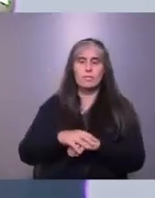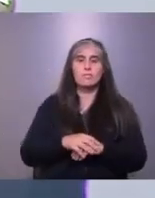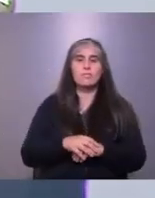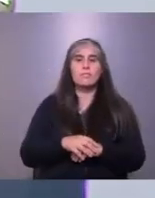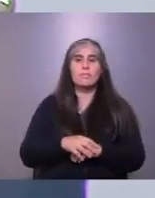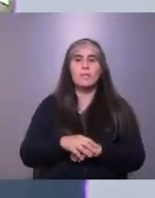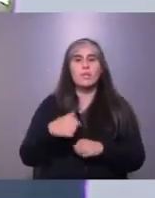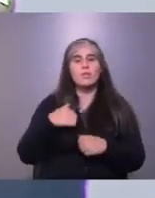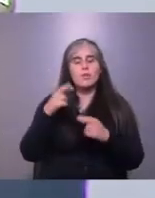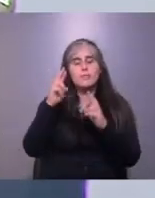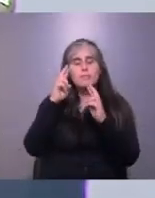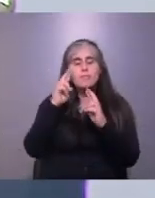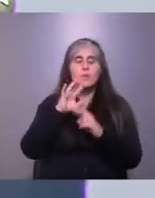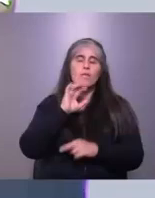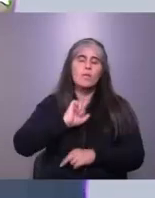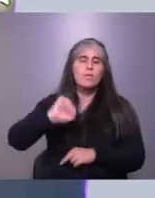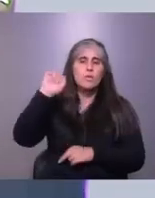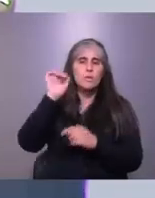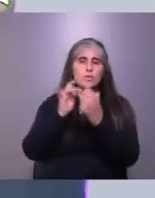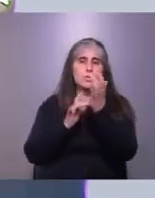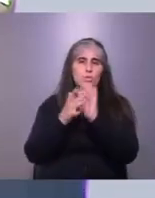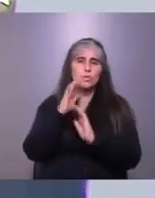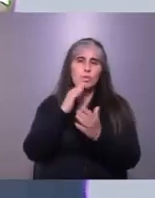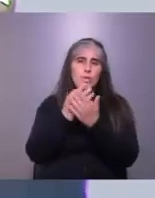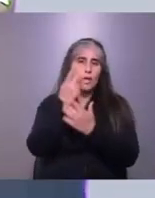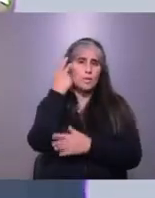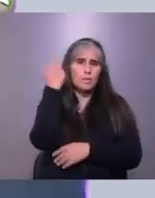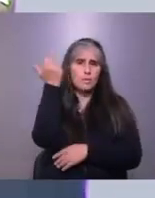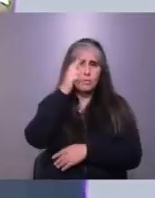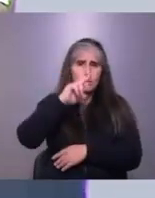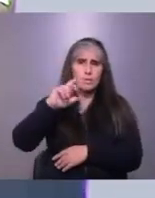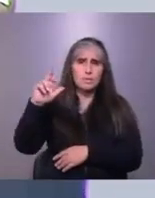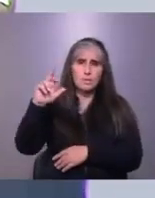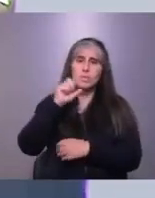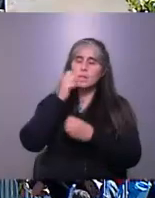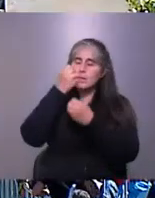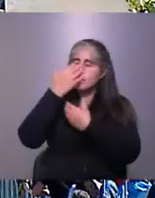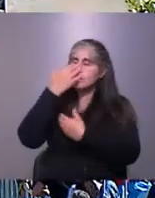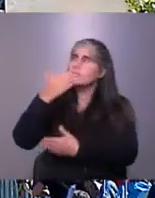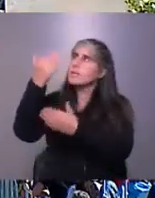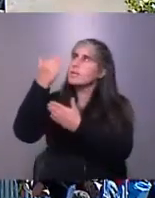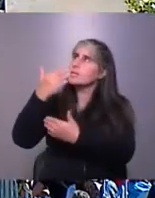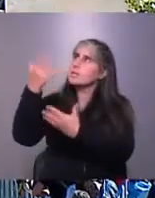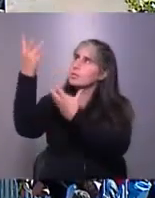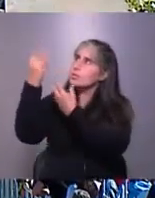tu Hijo Jesucristo compartir la vida eterna y cantar tus alabanzas.